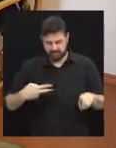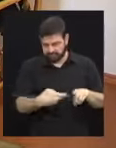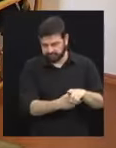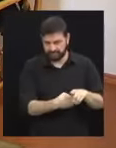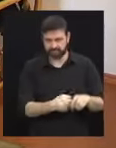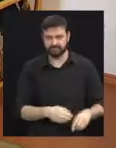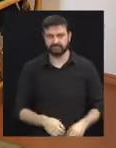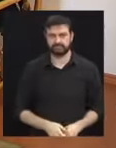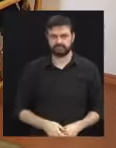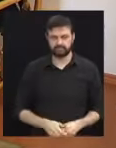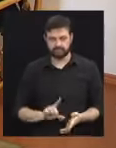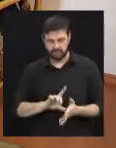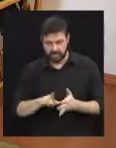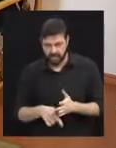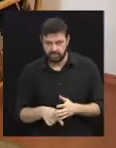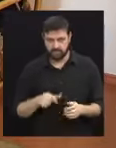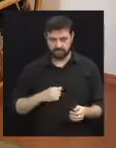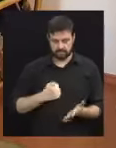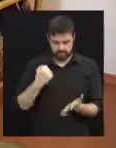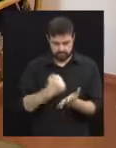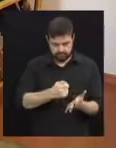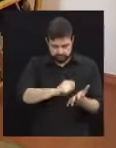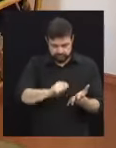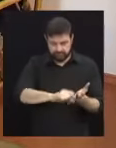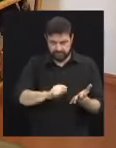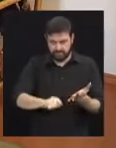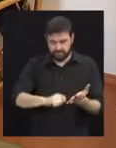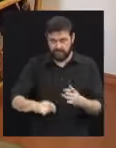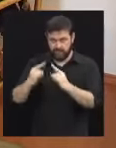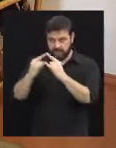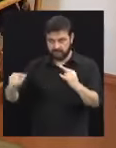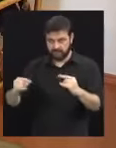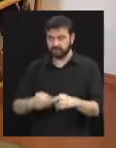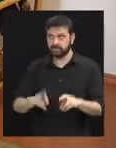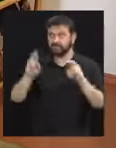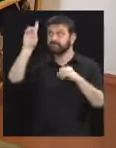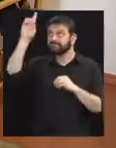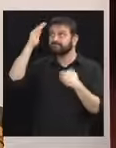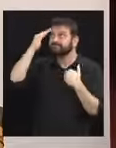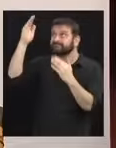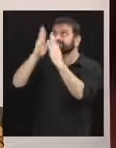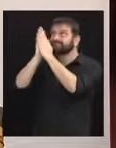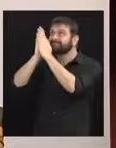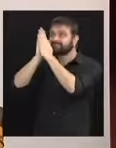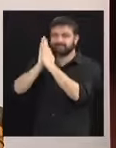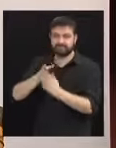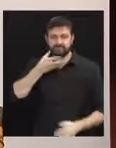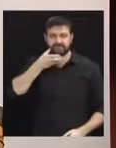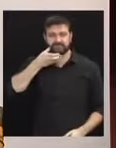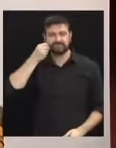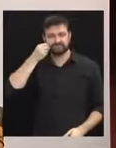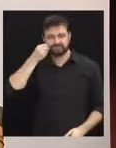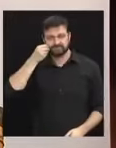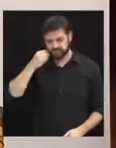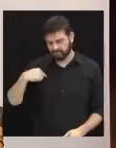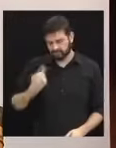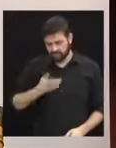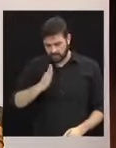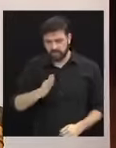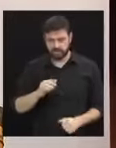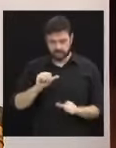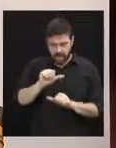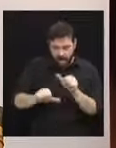E aí, assim que terminar o protocolo, já vão pra feira e, se Deus quiser, vão serem adotados para já